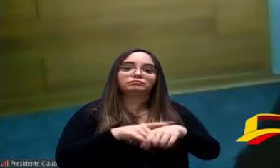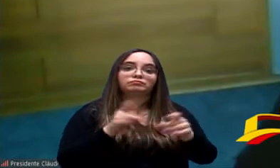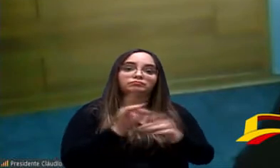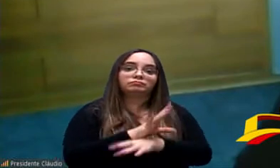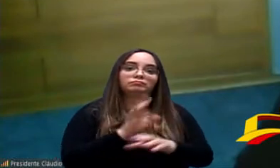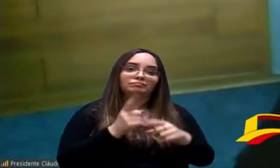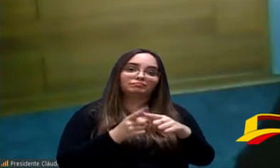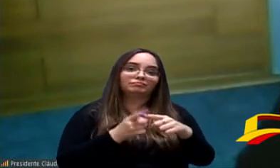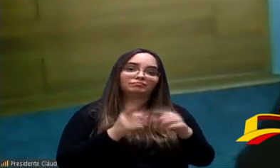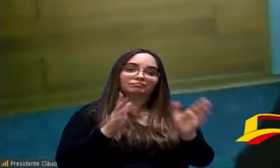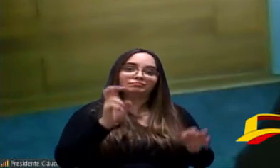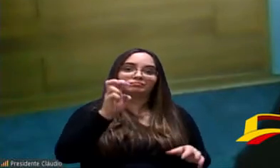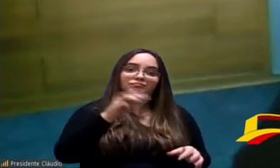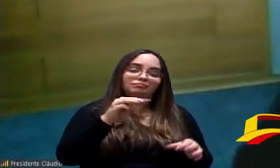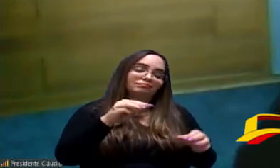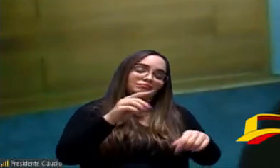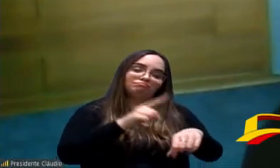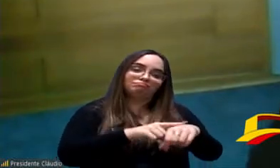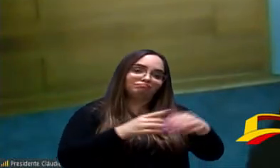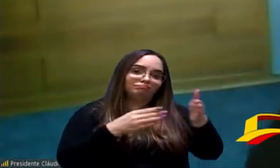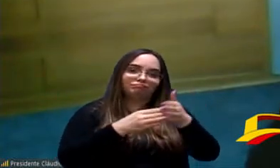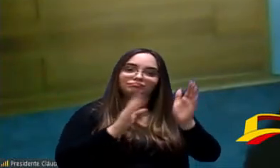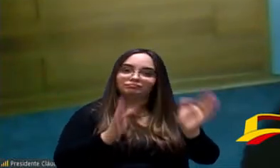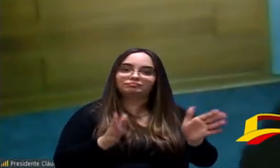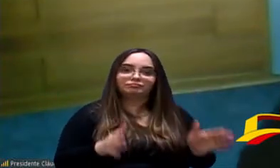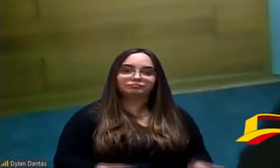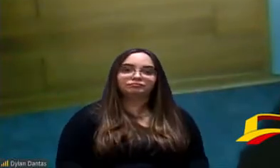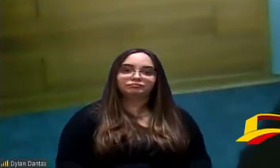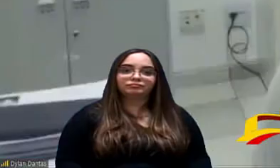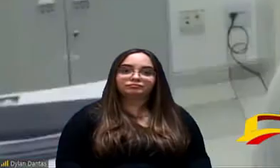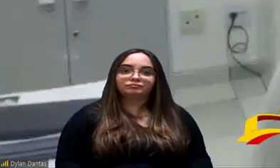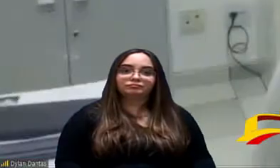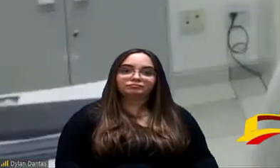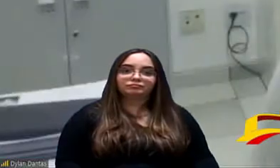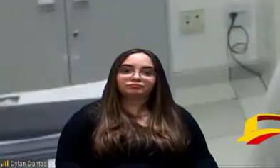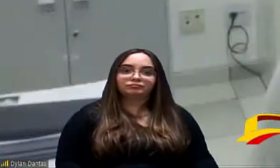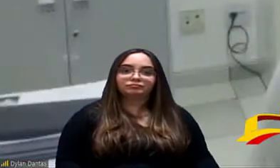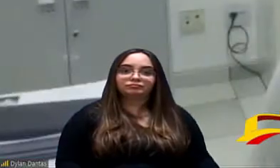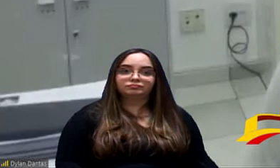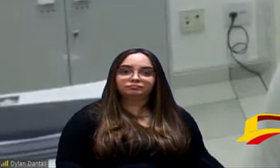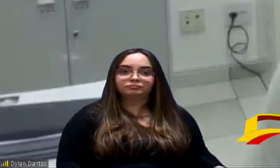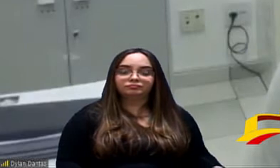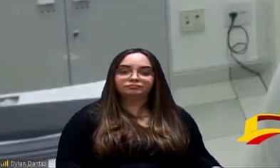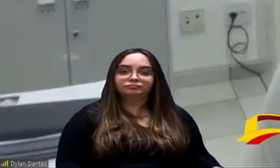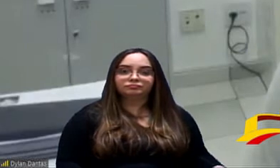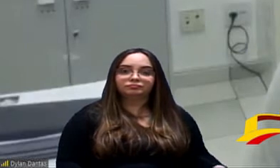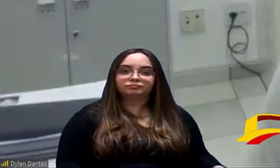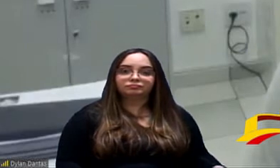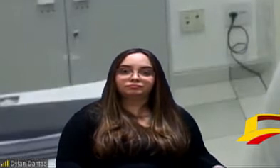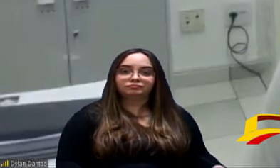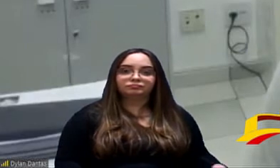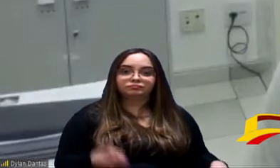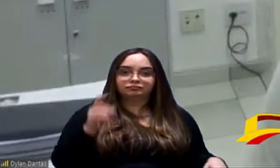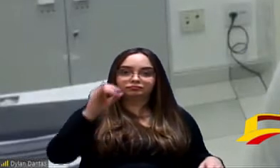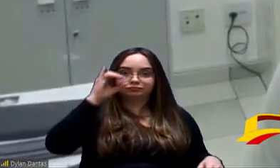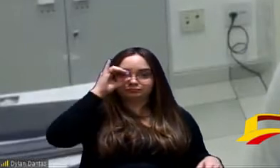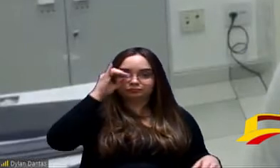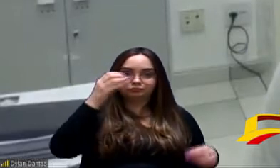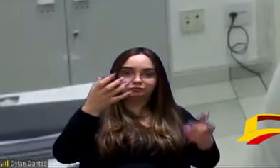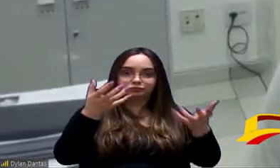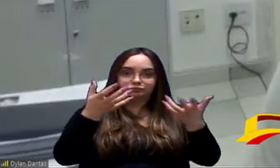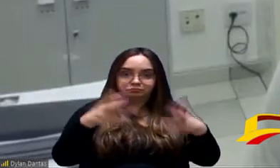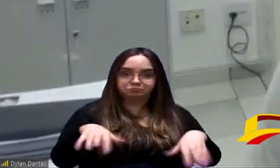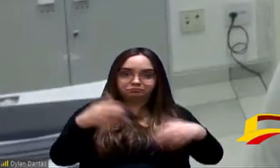que terminou os 5 minutos, Vossa Excelência. Se Vossa Excelência quiser que aprove hoje, aí teria que se encerrar a discussão. Se a Yara não